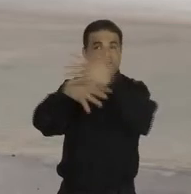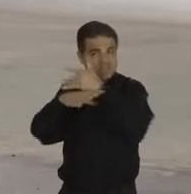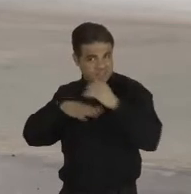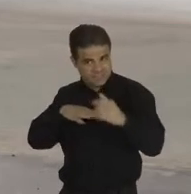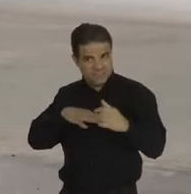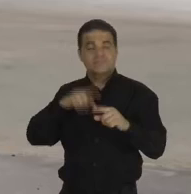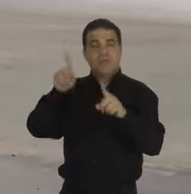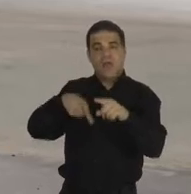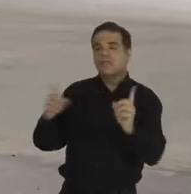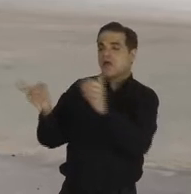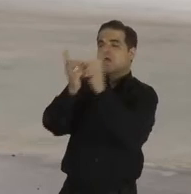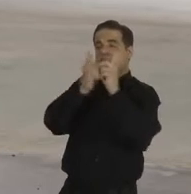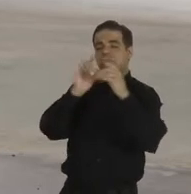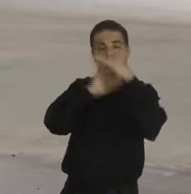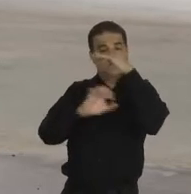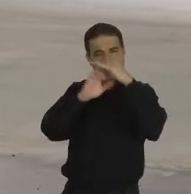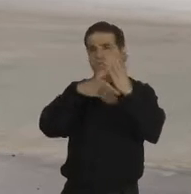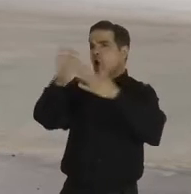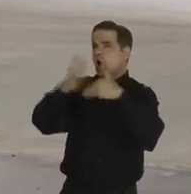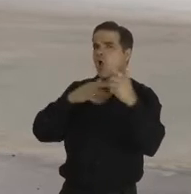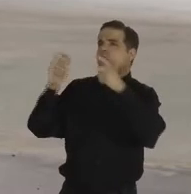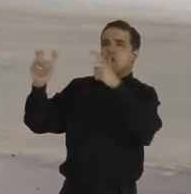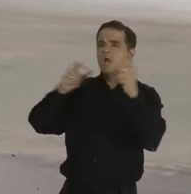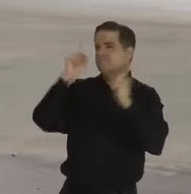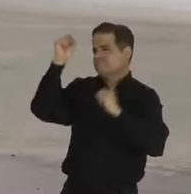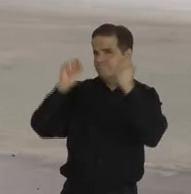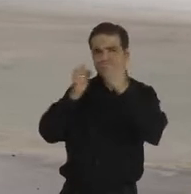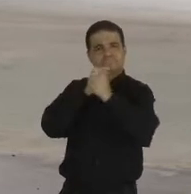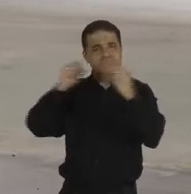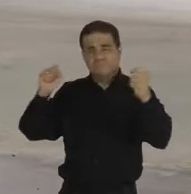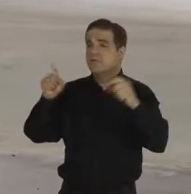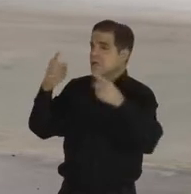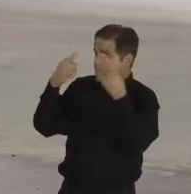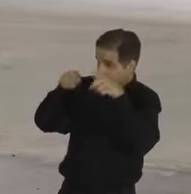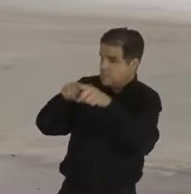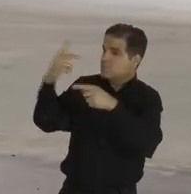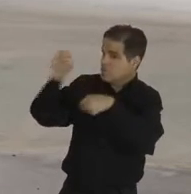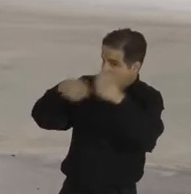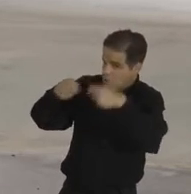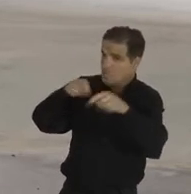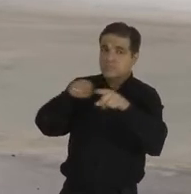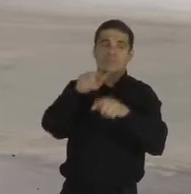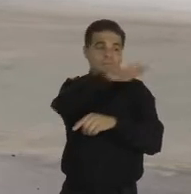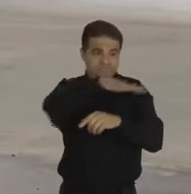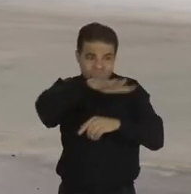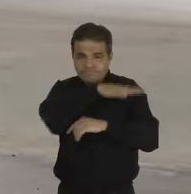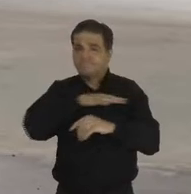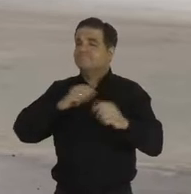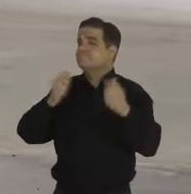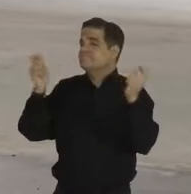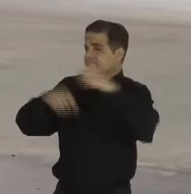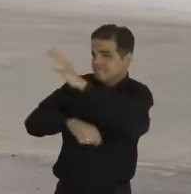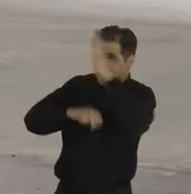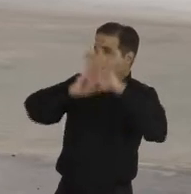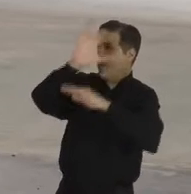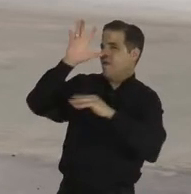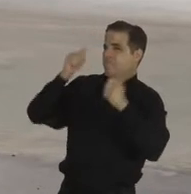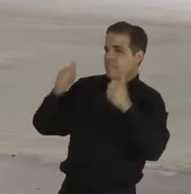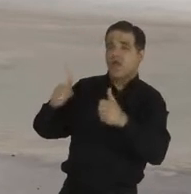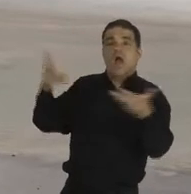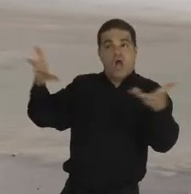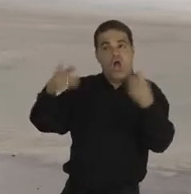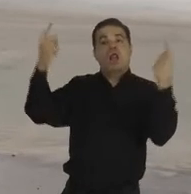cidades e atender as empresas de qualquer porte é o parceiro ideal para o seu negócio meio ambiente não maravilhoso agora a